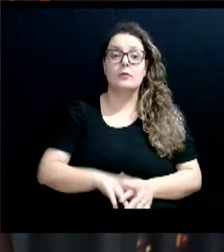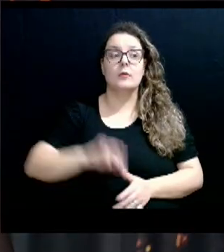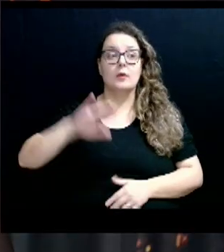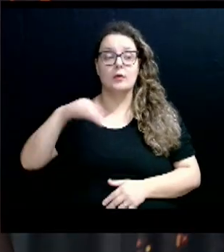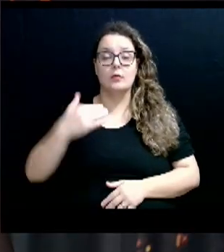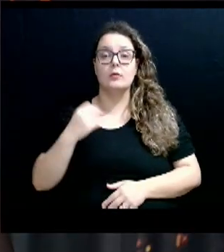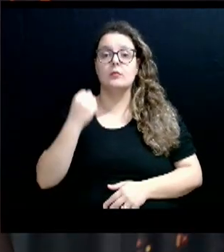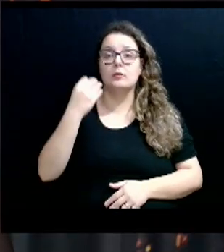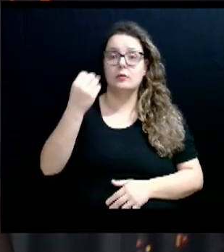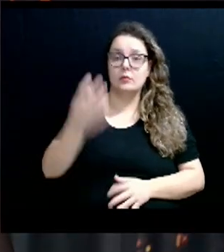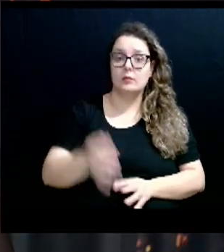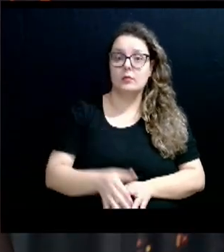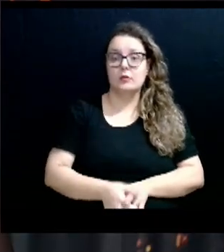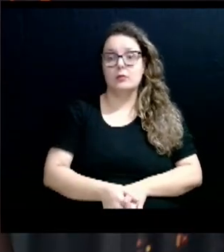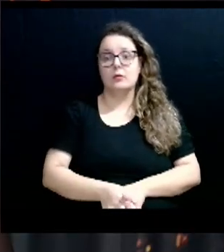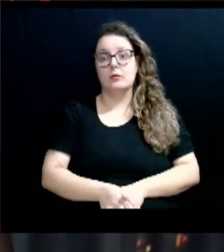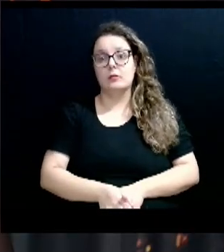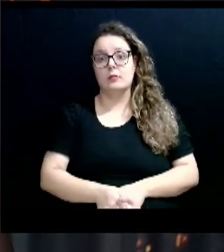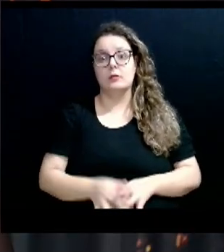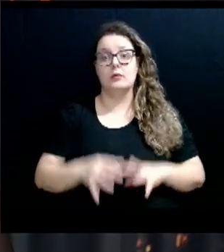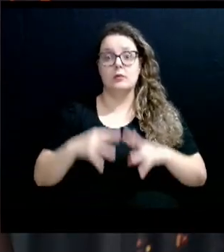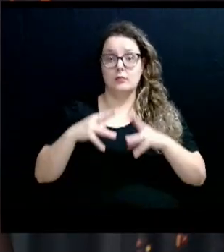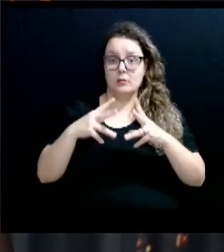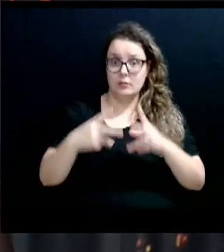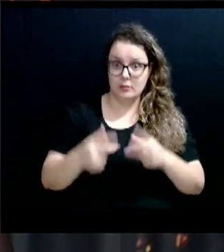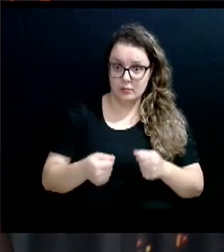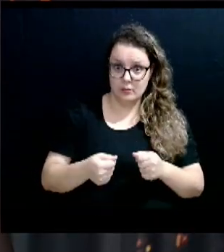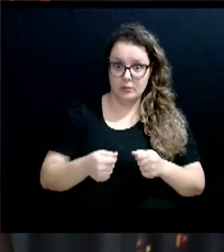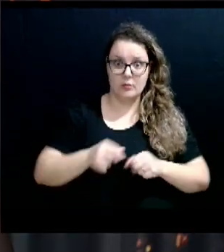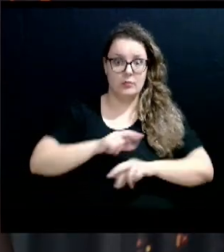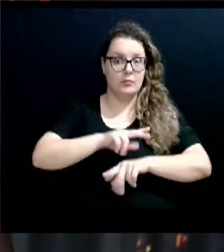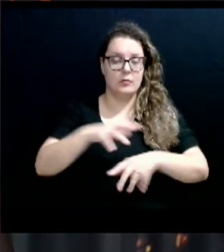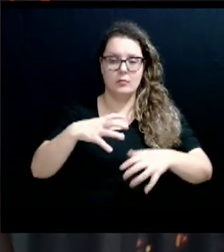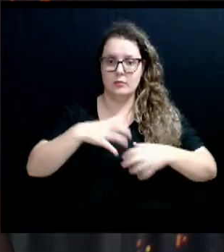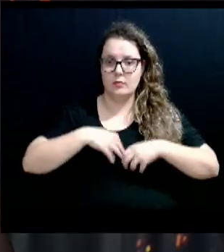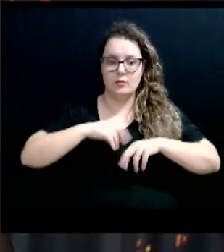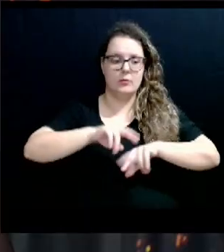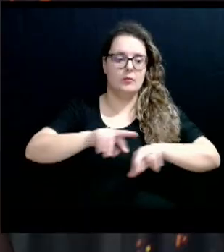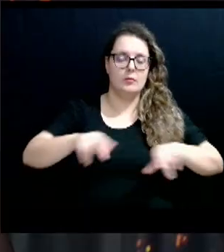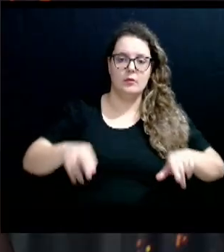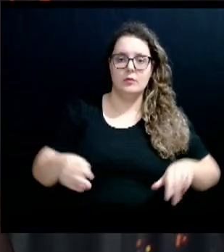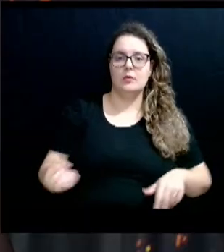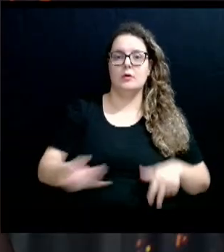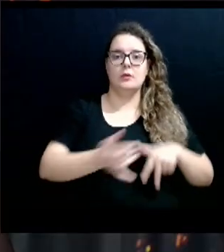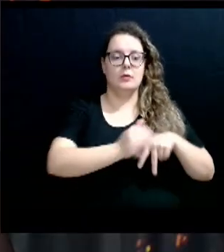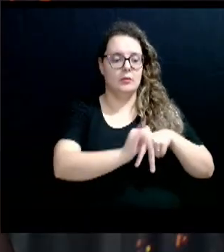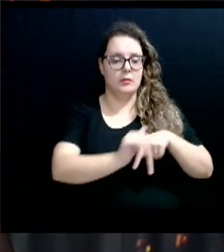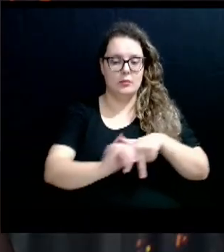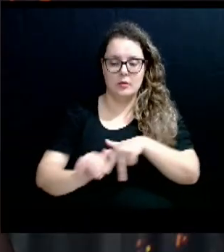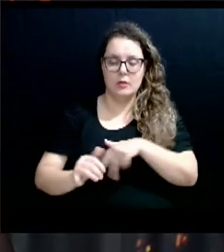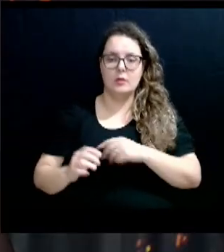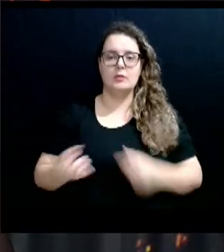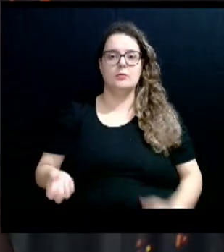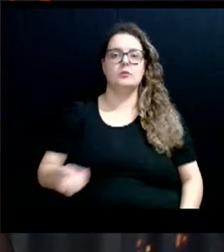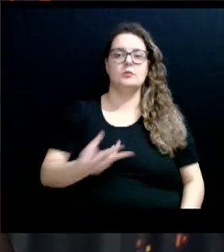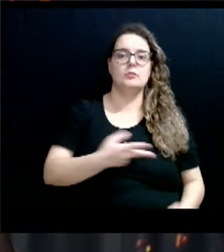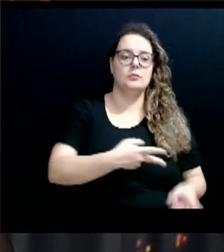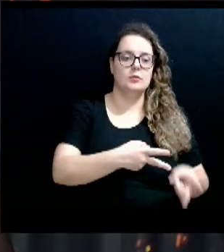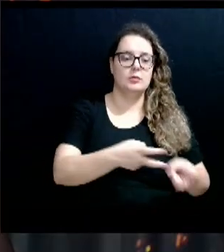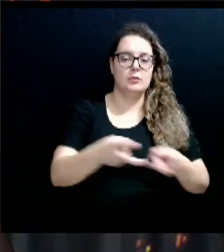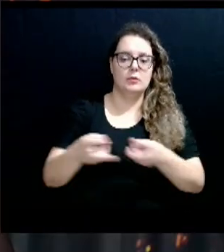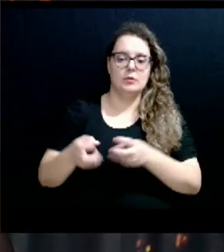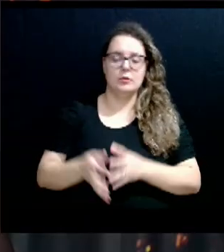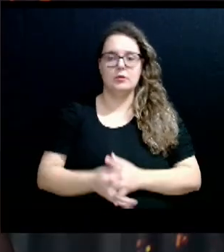todo esse turbilhão de sentimentos, de novas narrativas, né, de novas percepções, de trazer